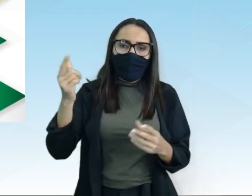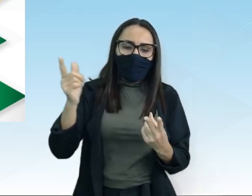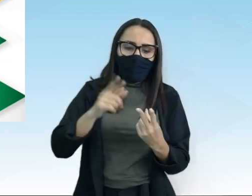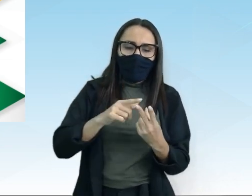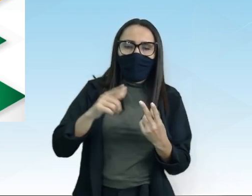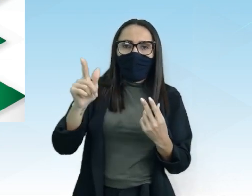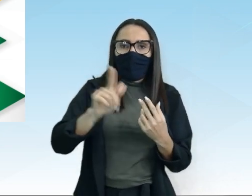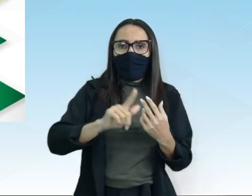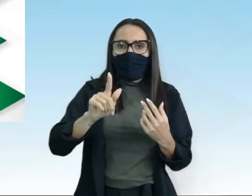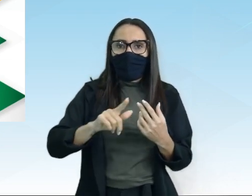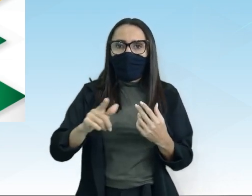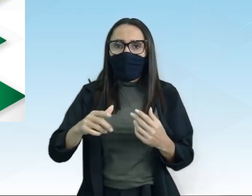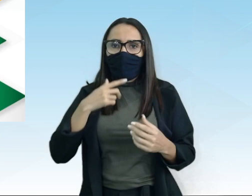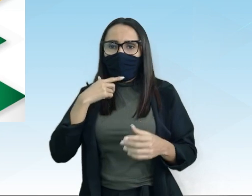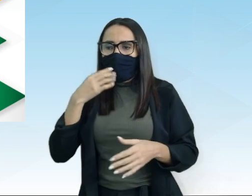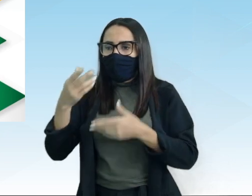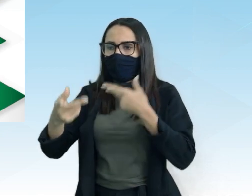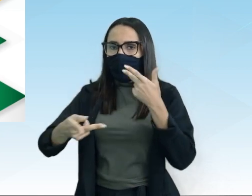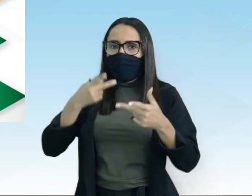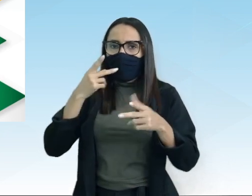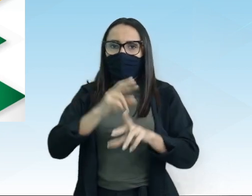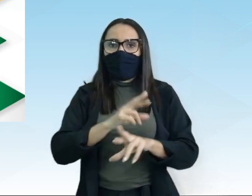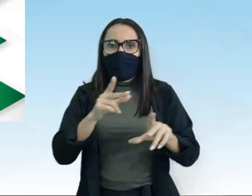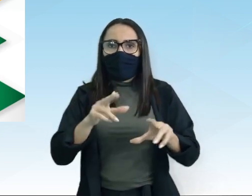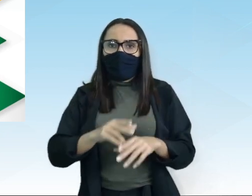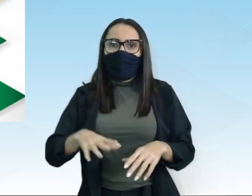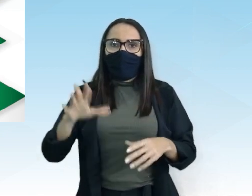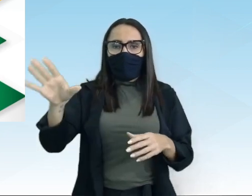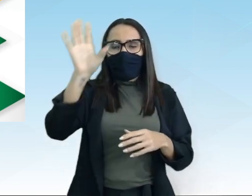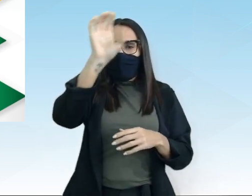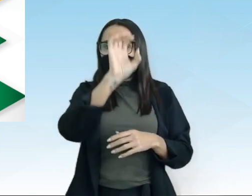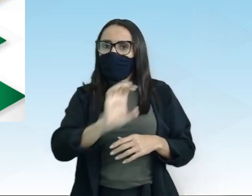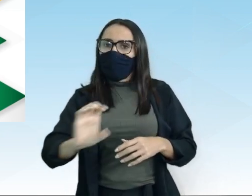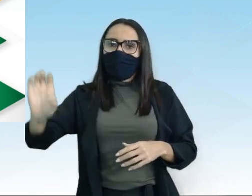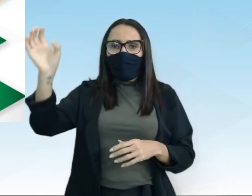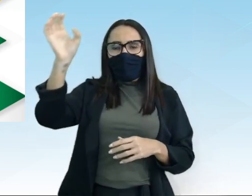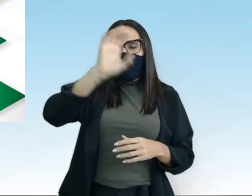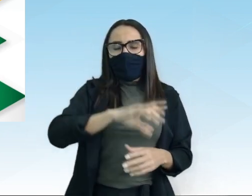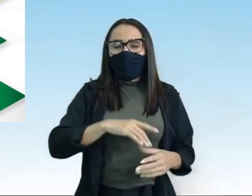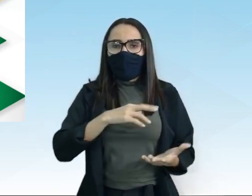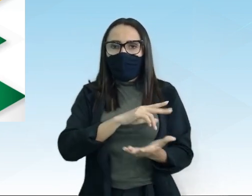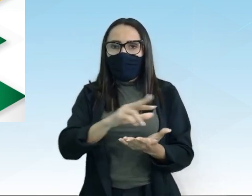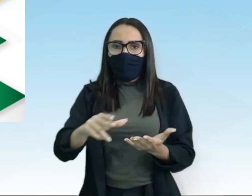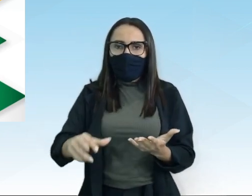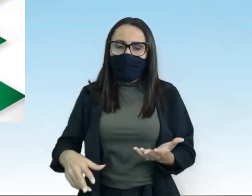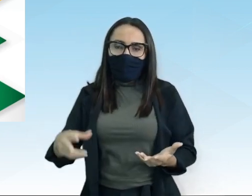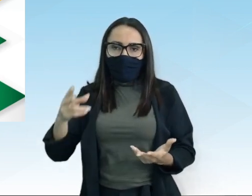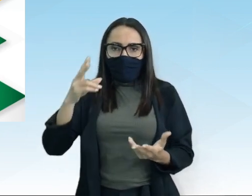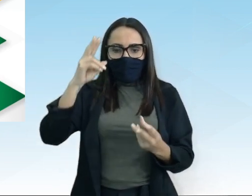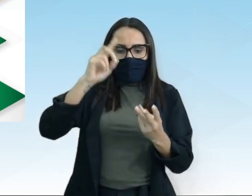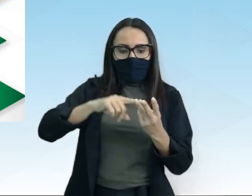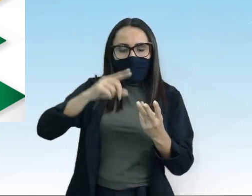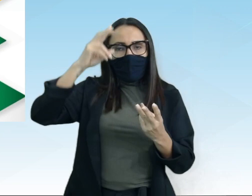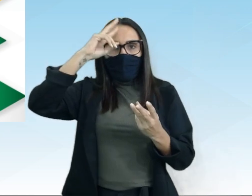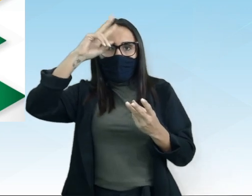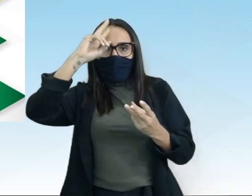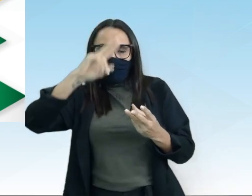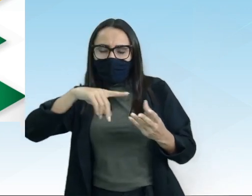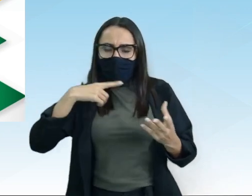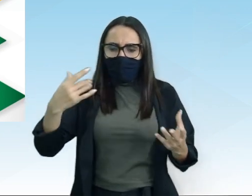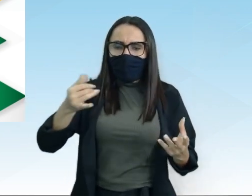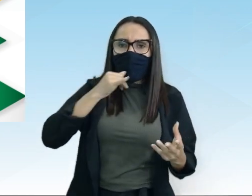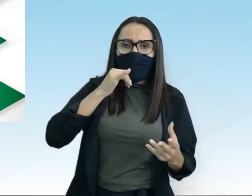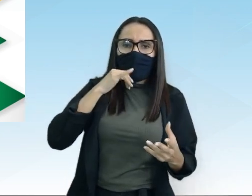geográficas, são os sotaques diferentes em nosso país, as variações; históricas, por exemplo, nós pegamos